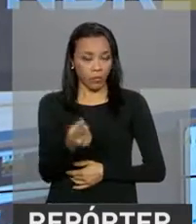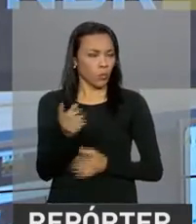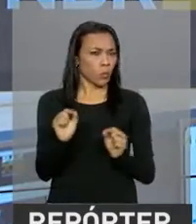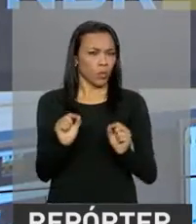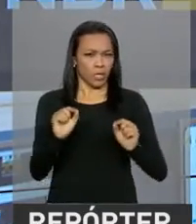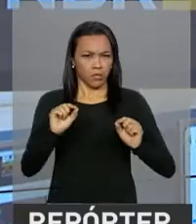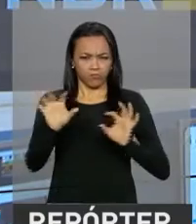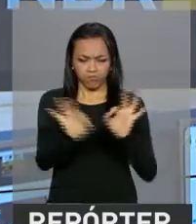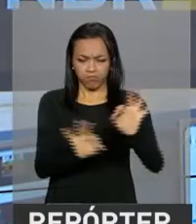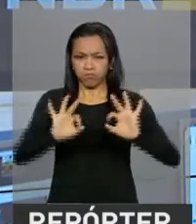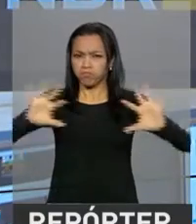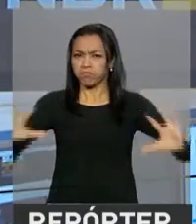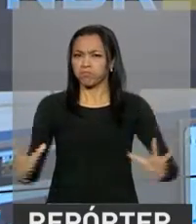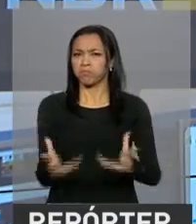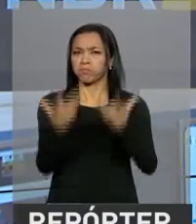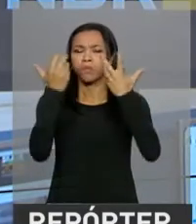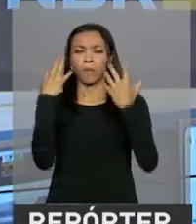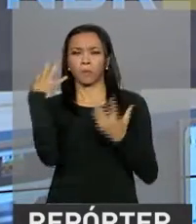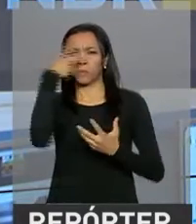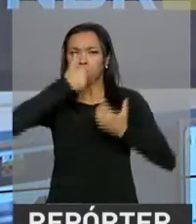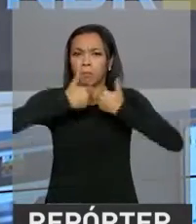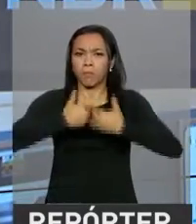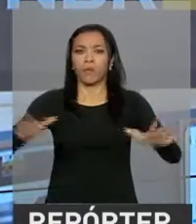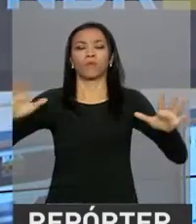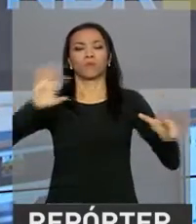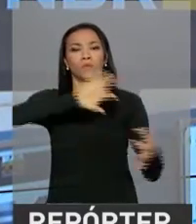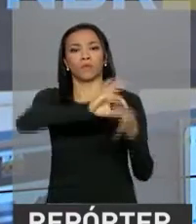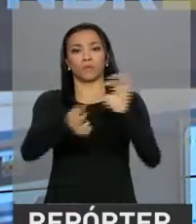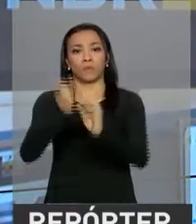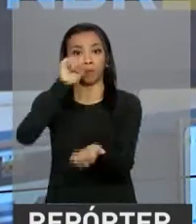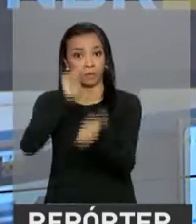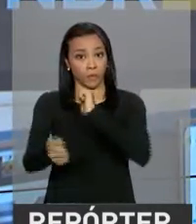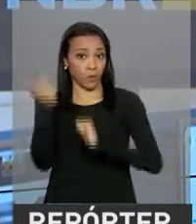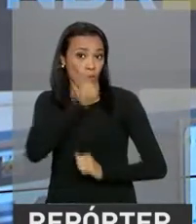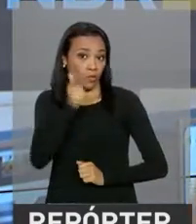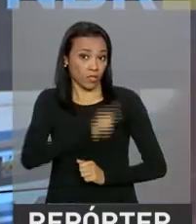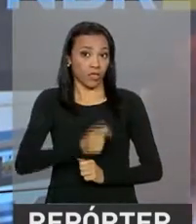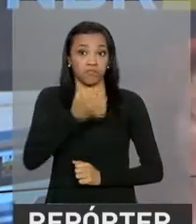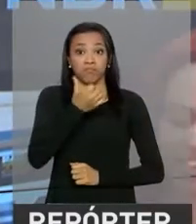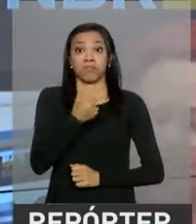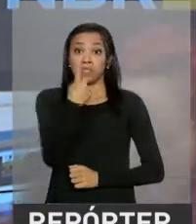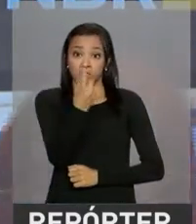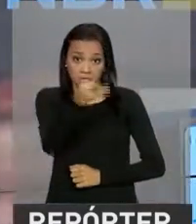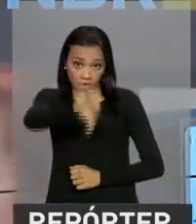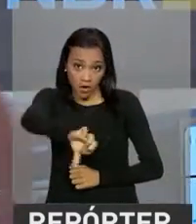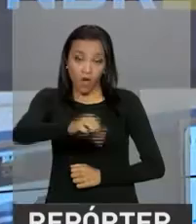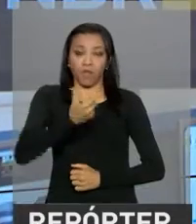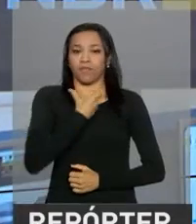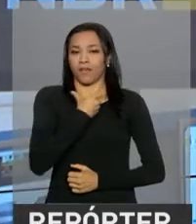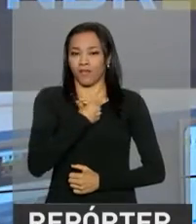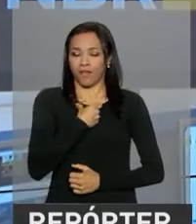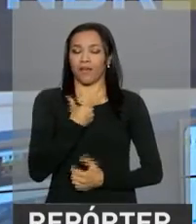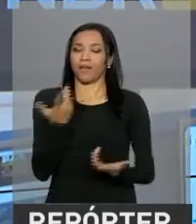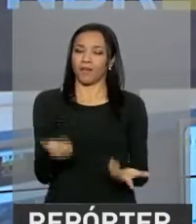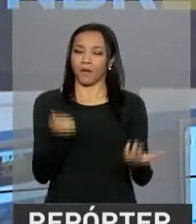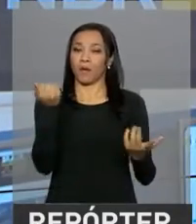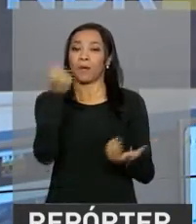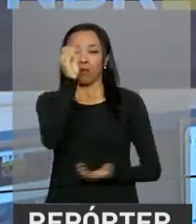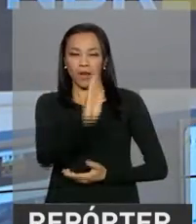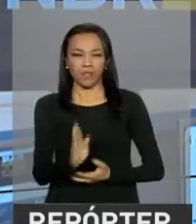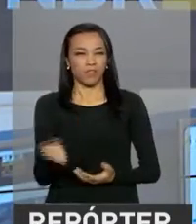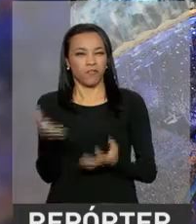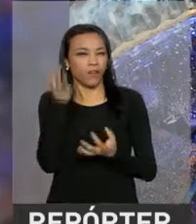na abertura dos jogos olímpicos e conquistar 19 medalhas o brasil fechou com chave de ouro a rio